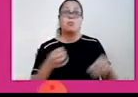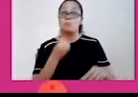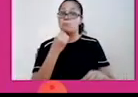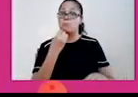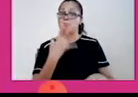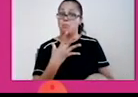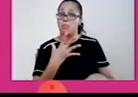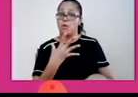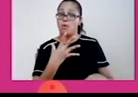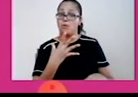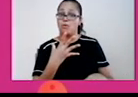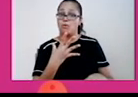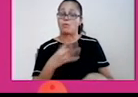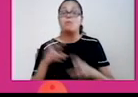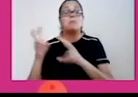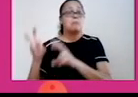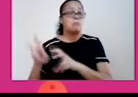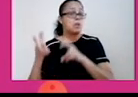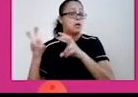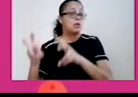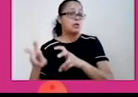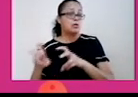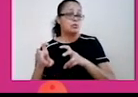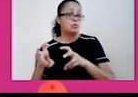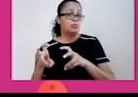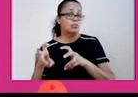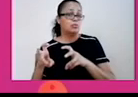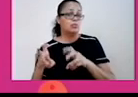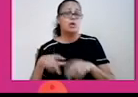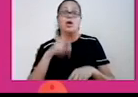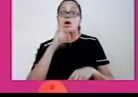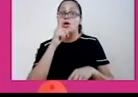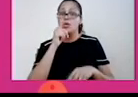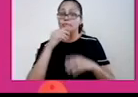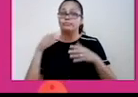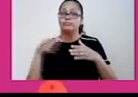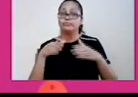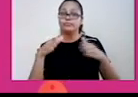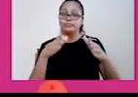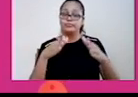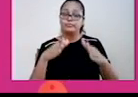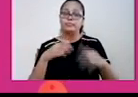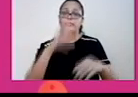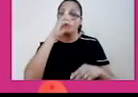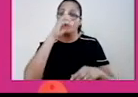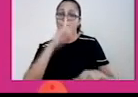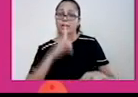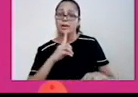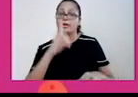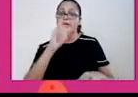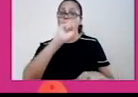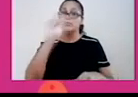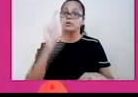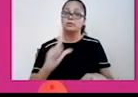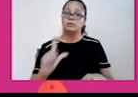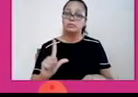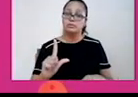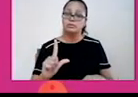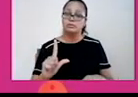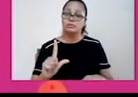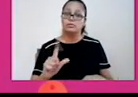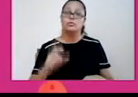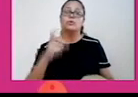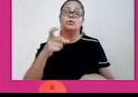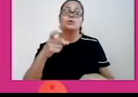propícios para a agricultura, né? Destaque para os rios, o Rio Amarelo, o Rio Azul e o Rio Xinjiang,